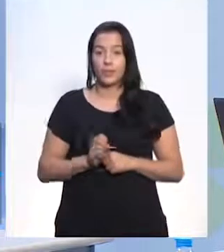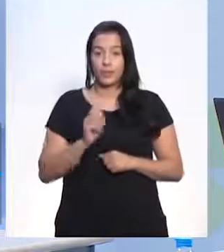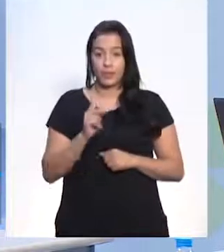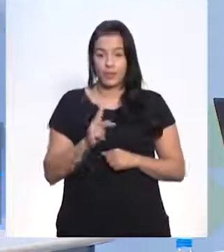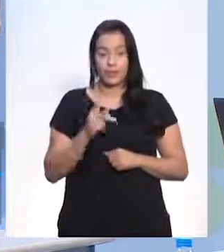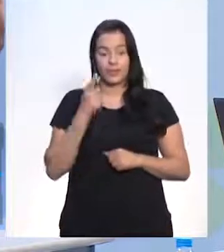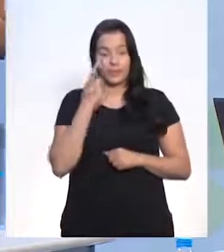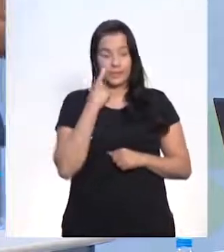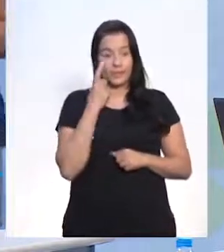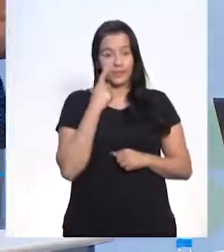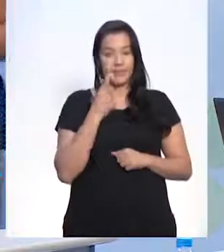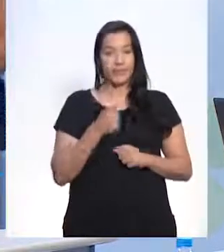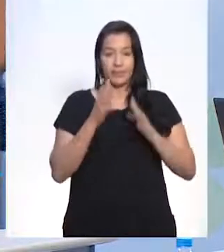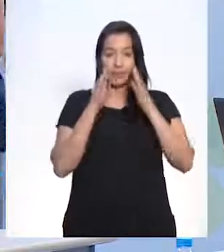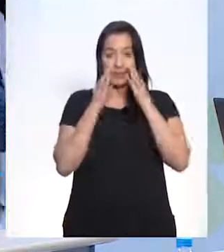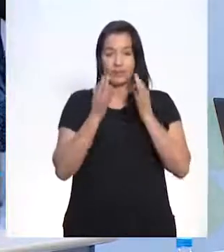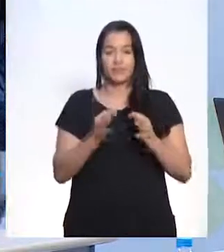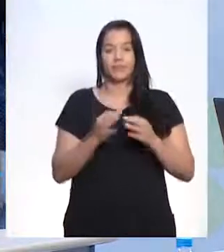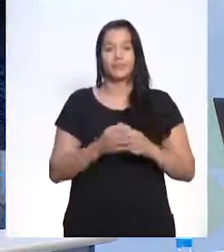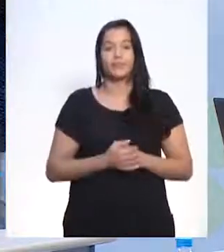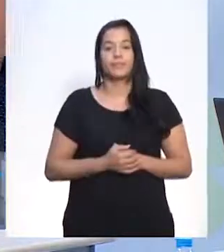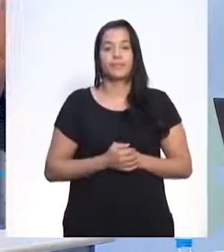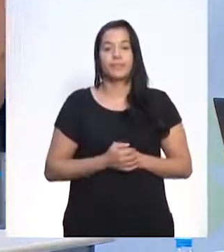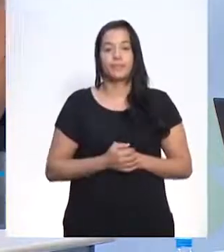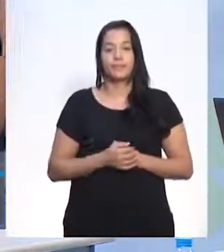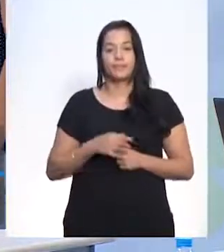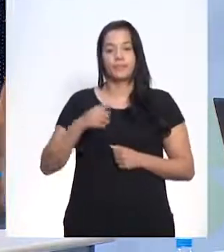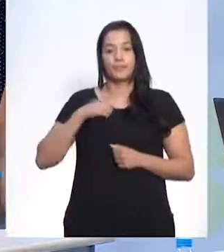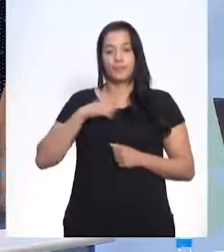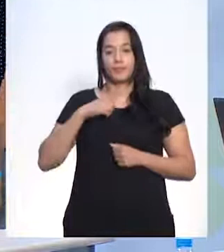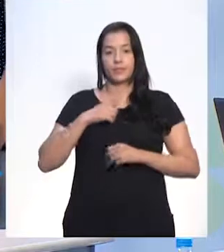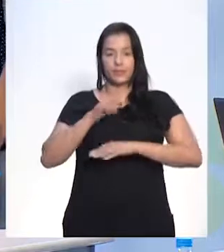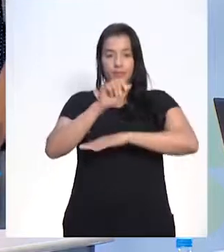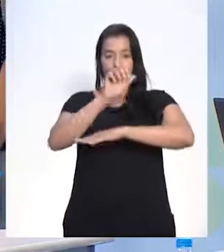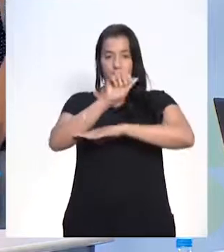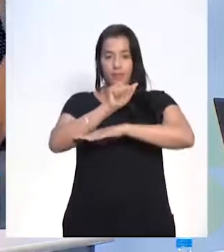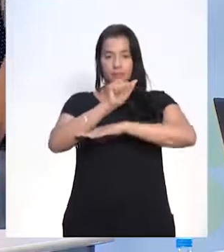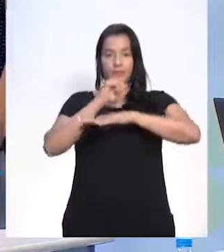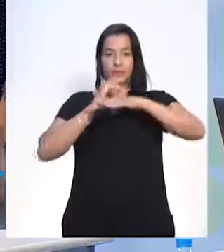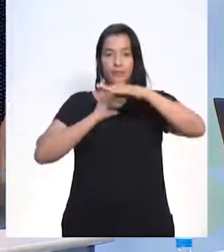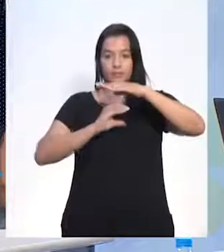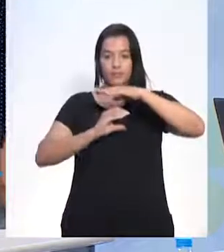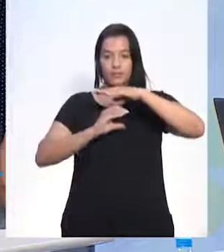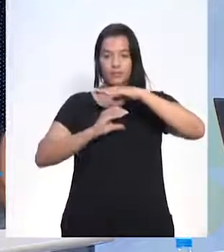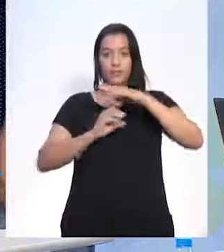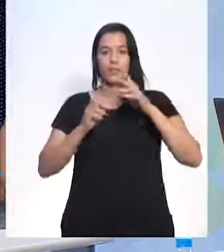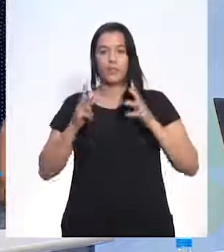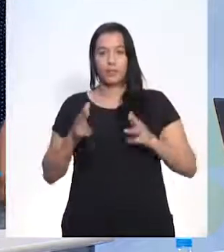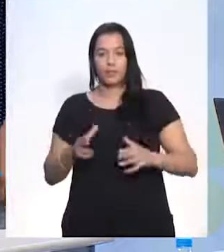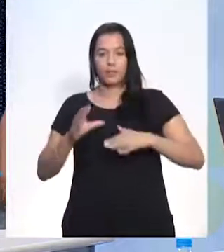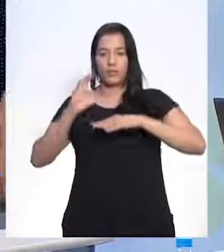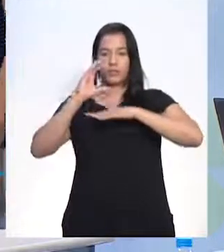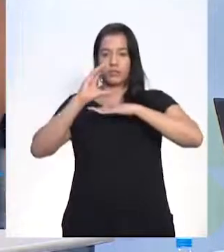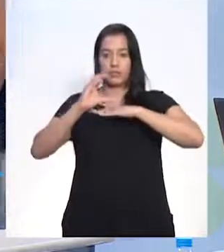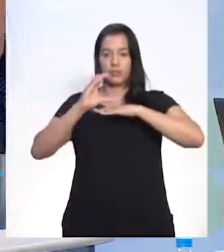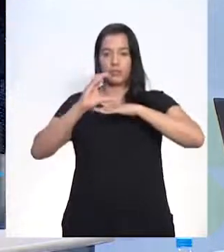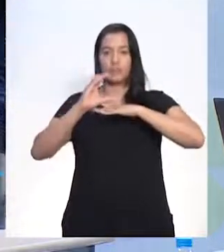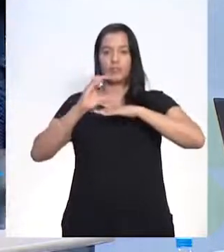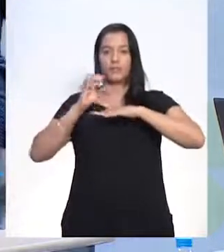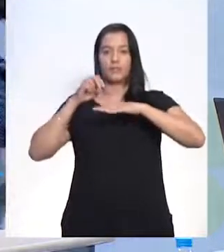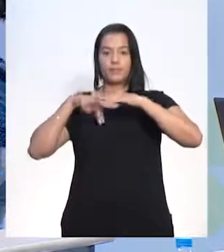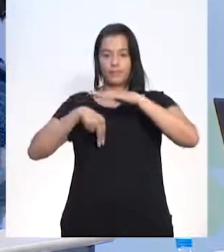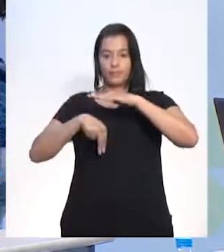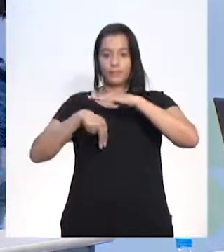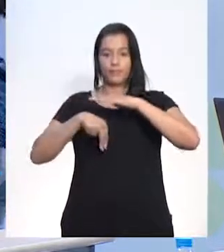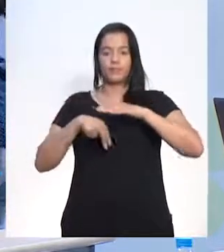então, vamos lá, prestando atenção. Tenho a relação A sobre C igual a C sobre N. Então, nós